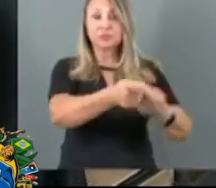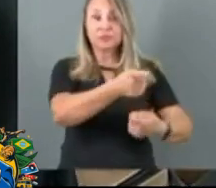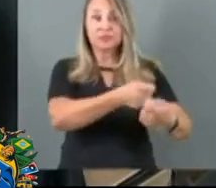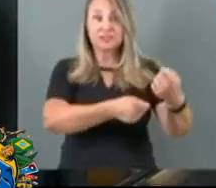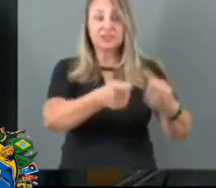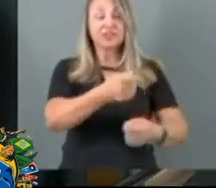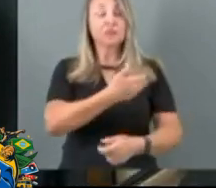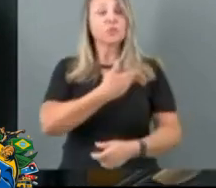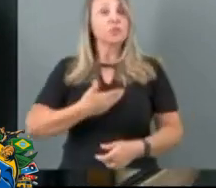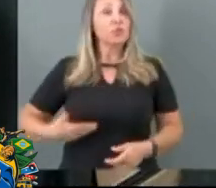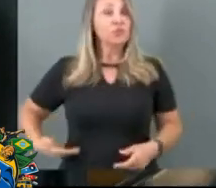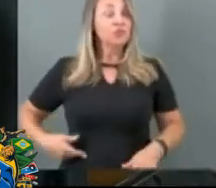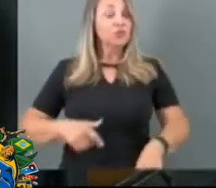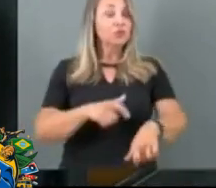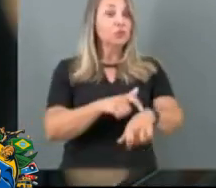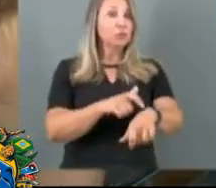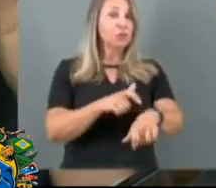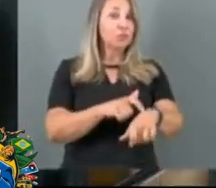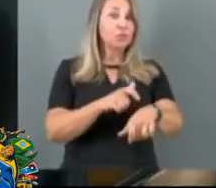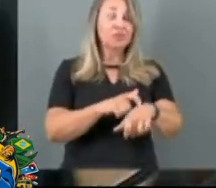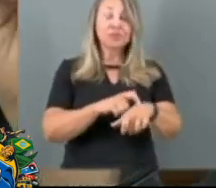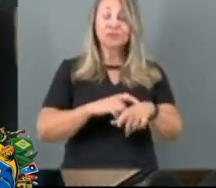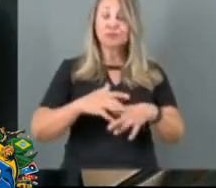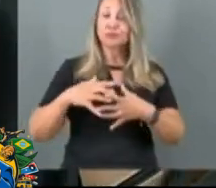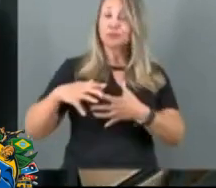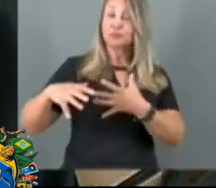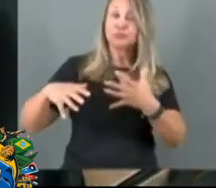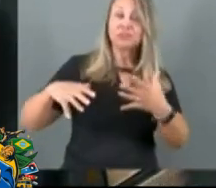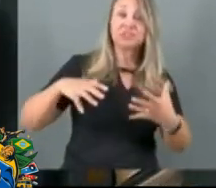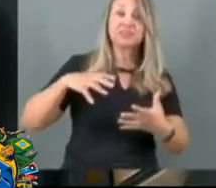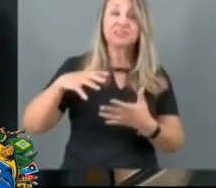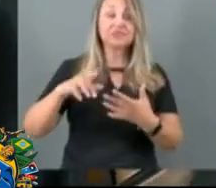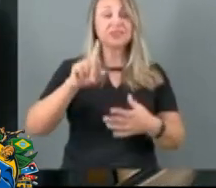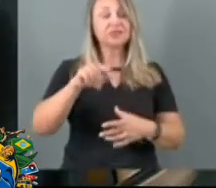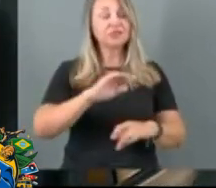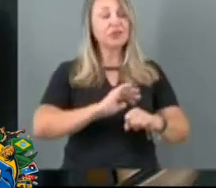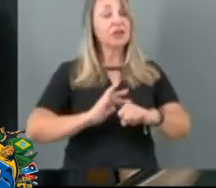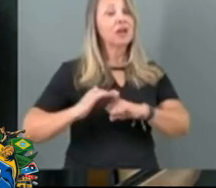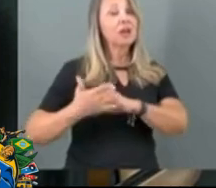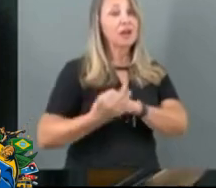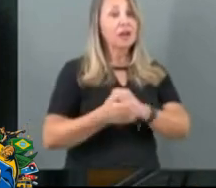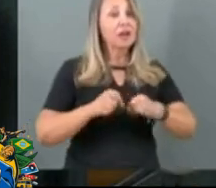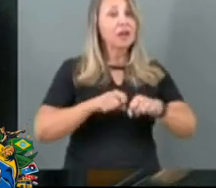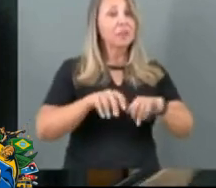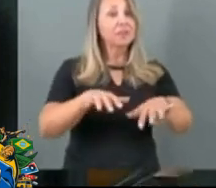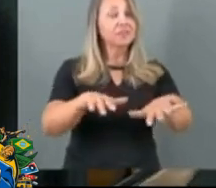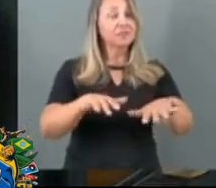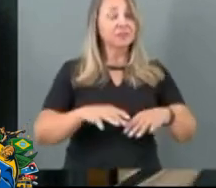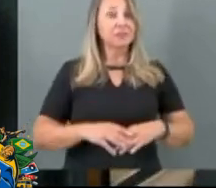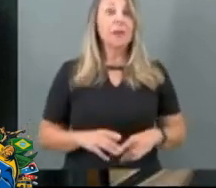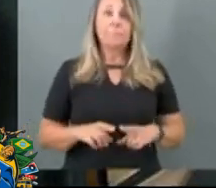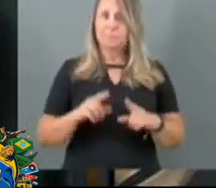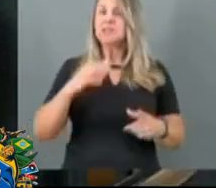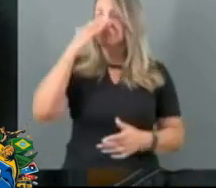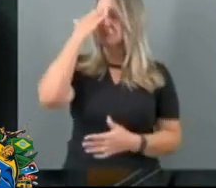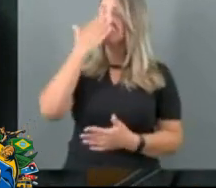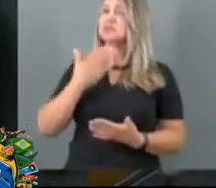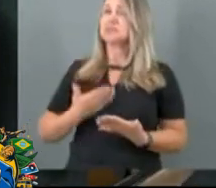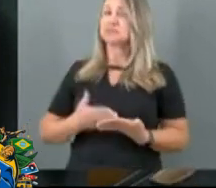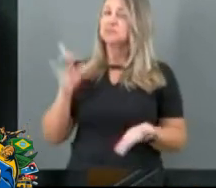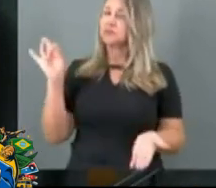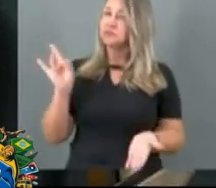um governo em momento de uma crise absurda que foi a pandemia. Mas eu acredito muito que